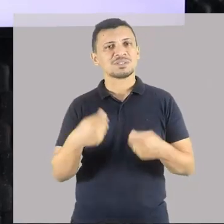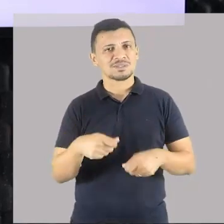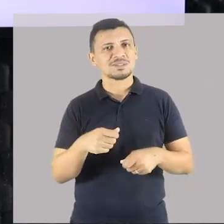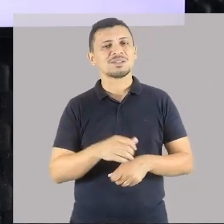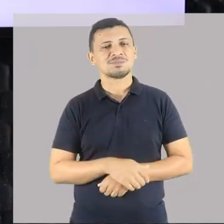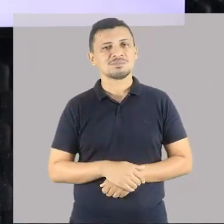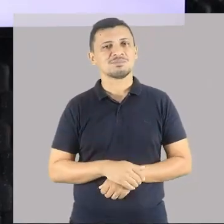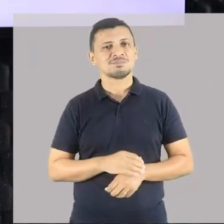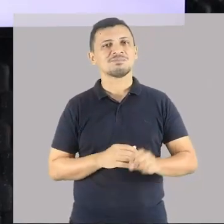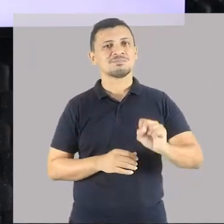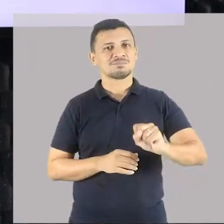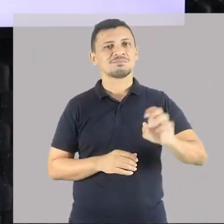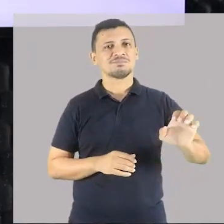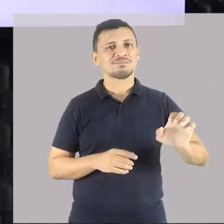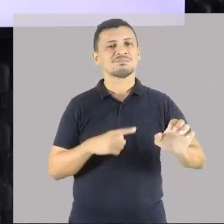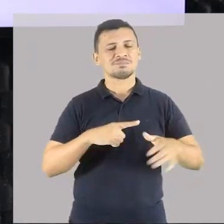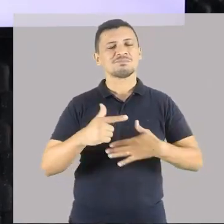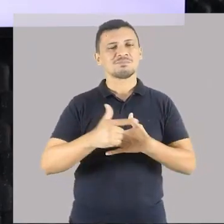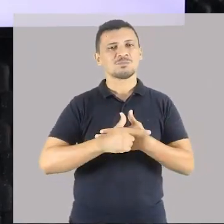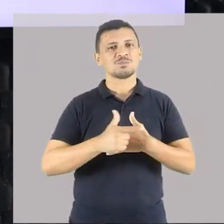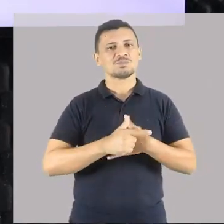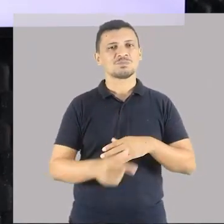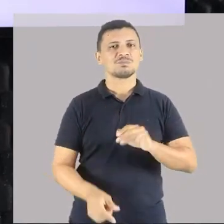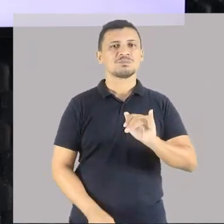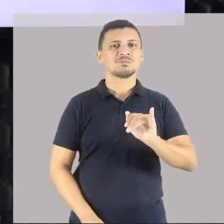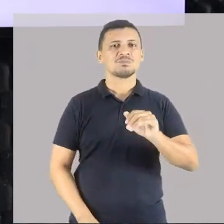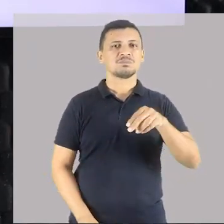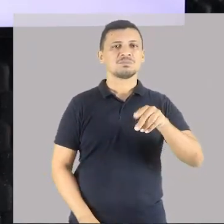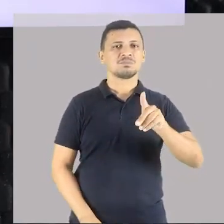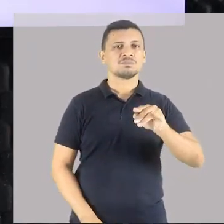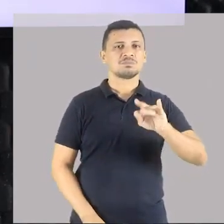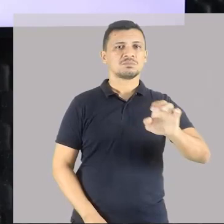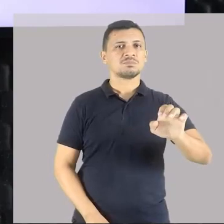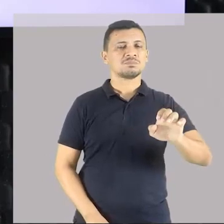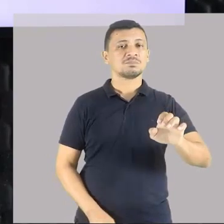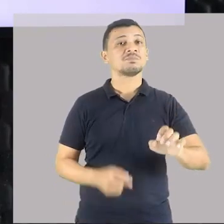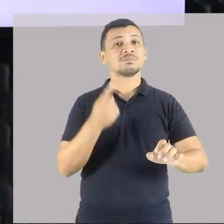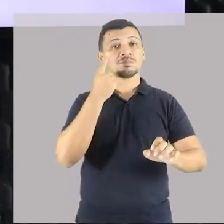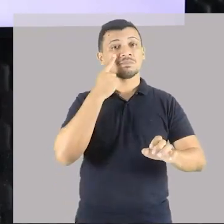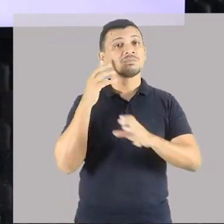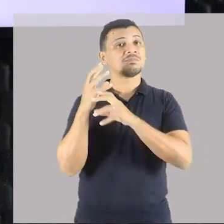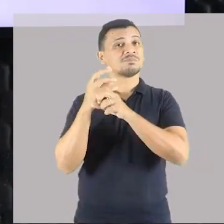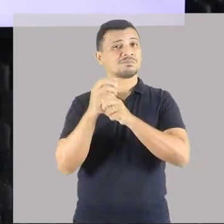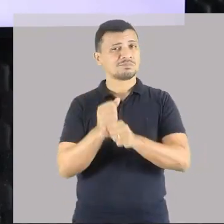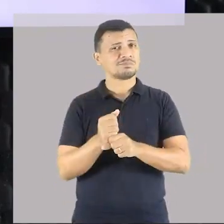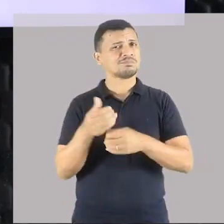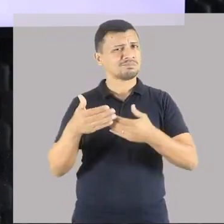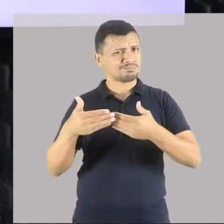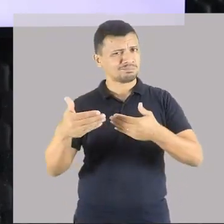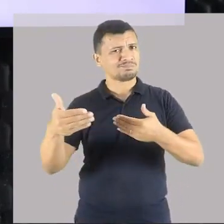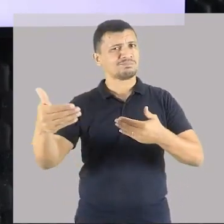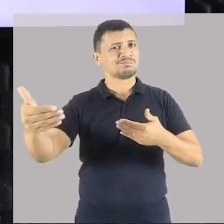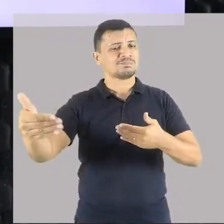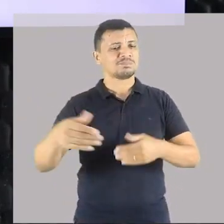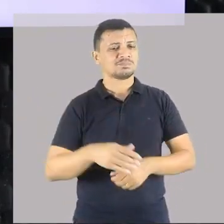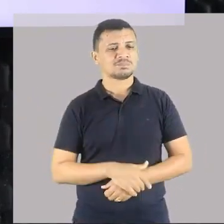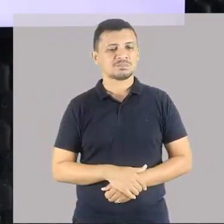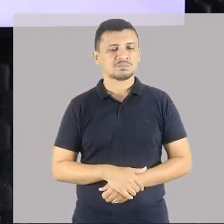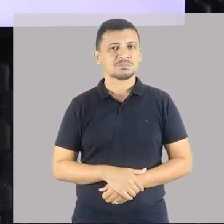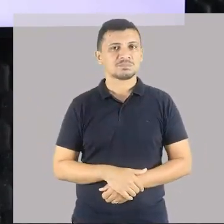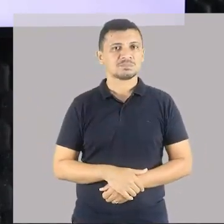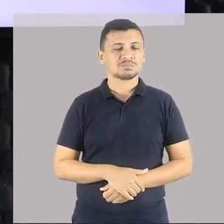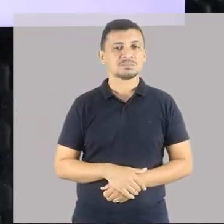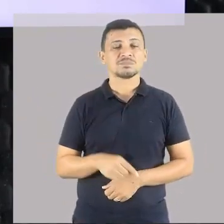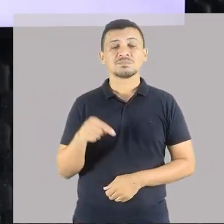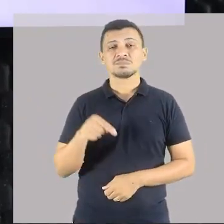o si tem função de índice, tá? A gente vai rever esse detalhezinho na parte de vozes verbais, ok? Então, para esse